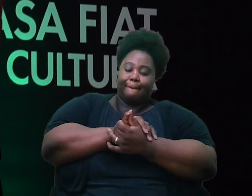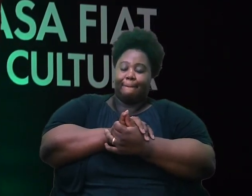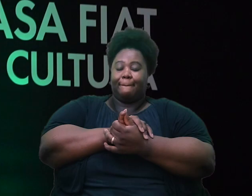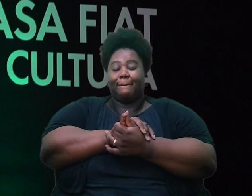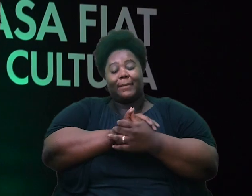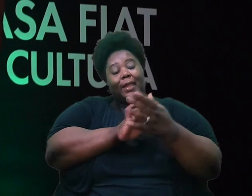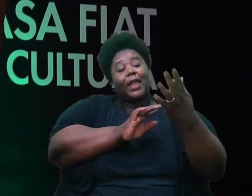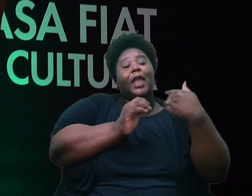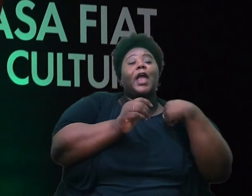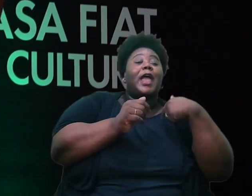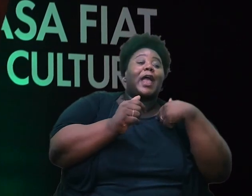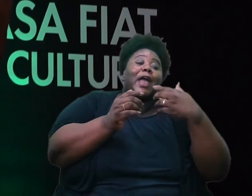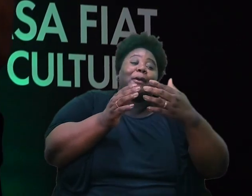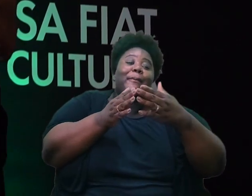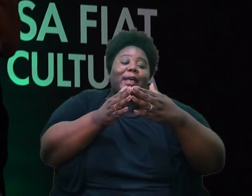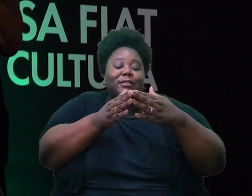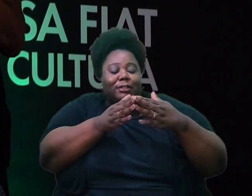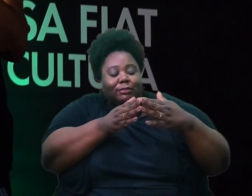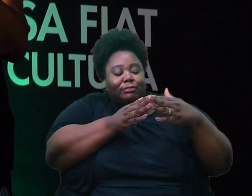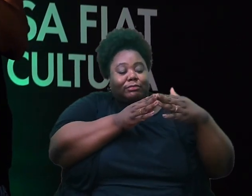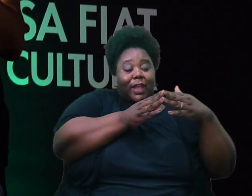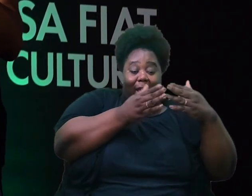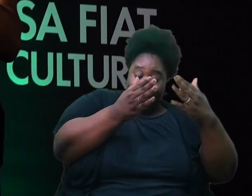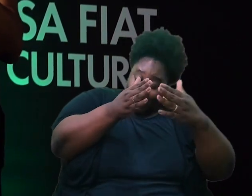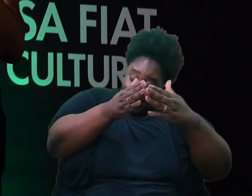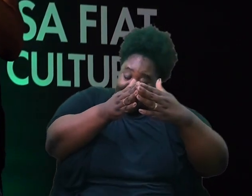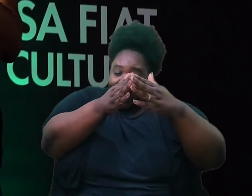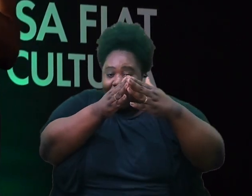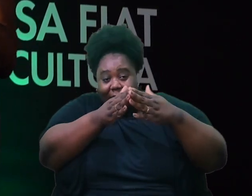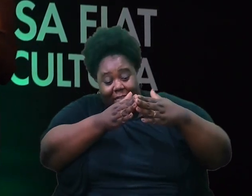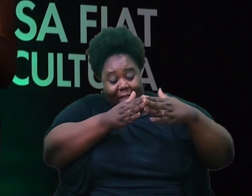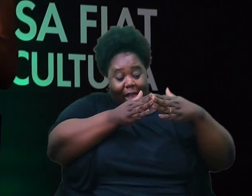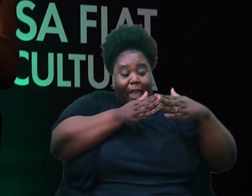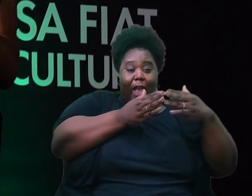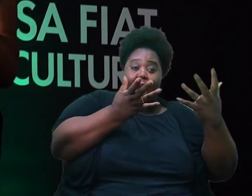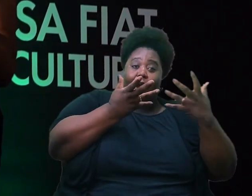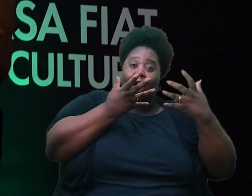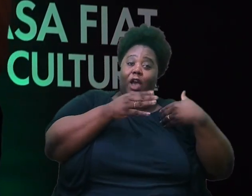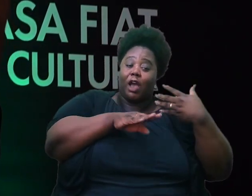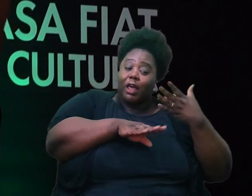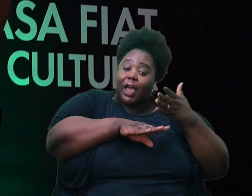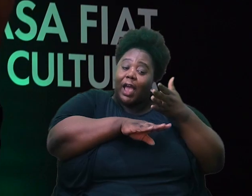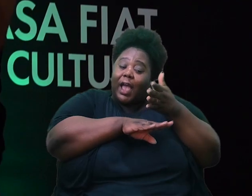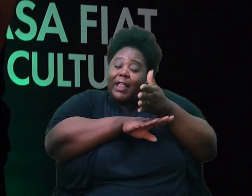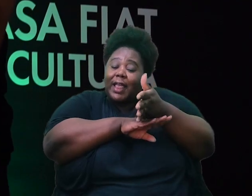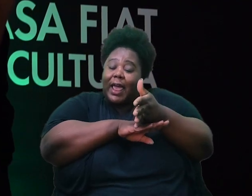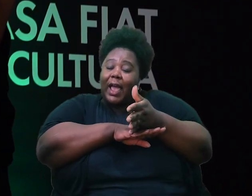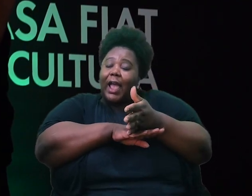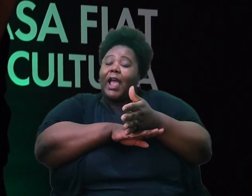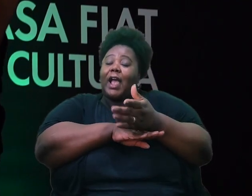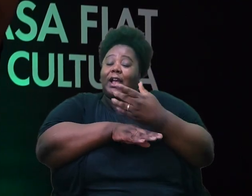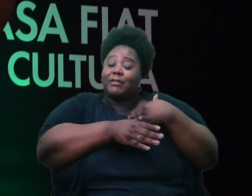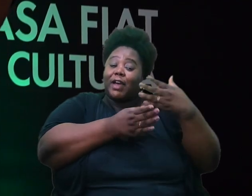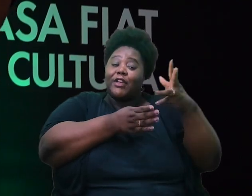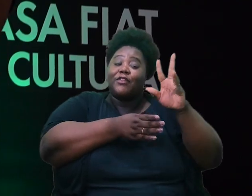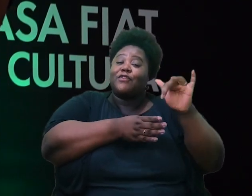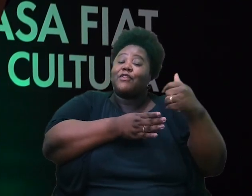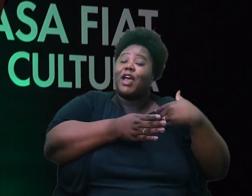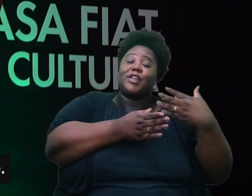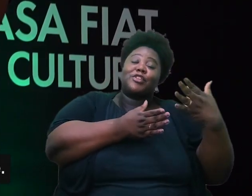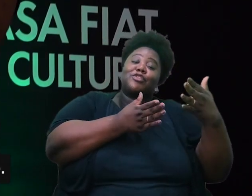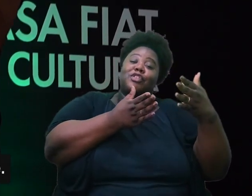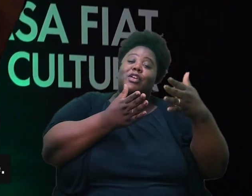Eu peço licença, com licença, deixa o meu gunga